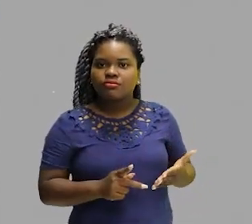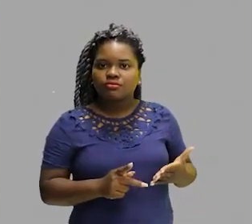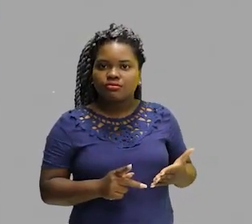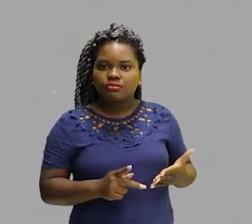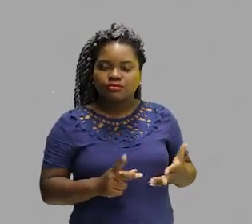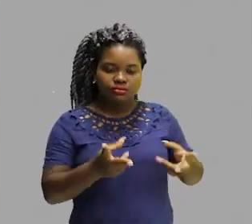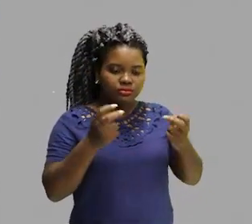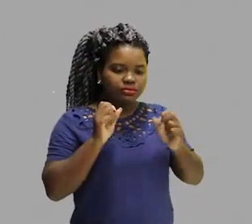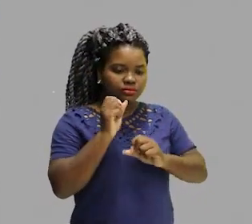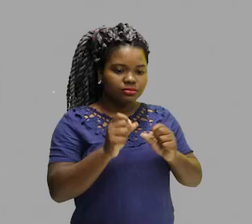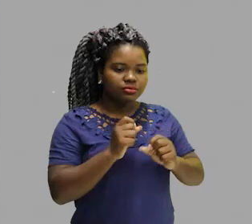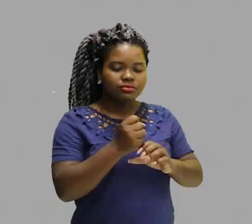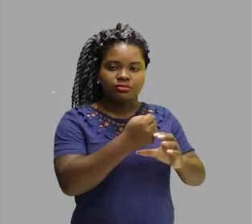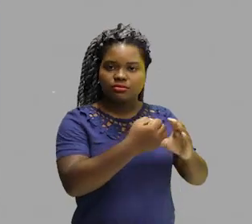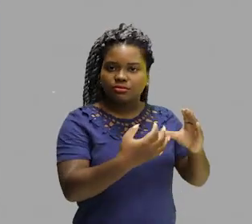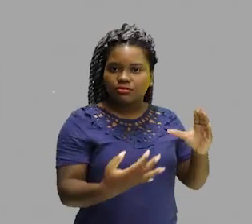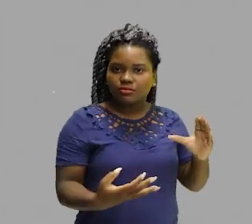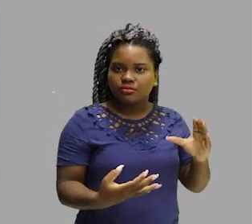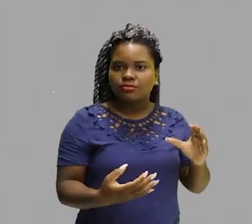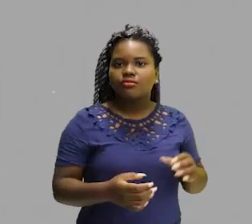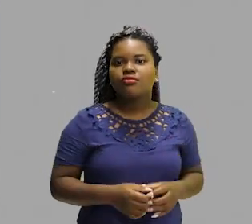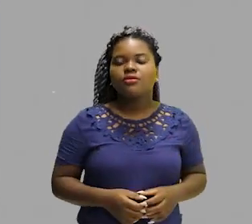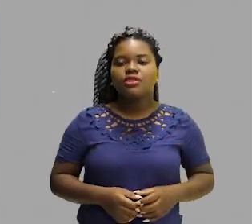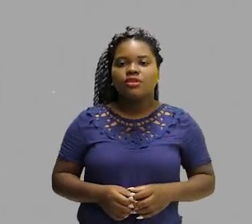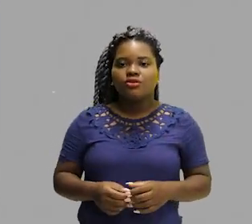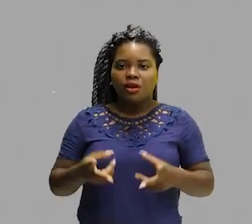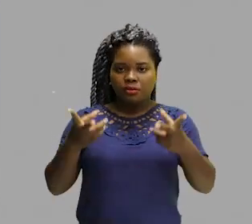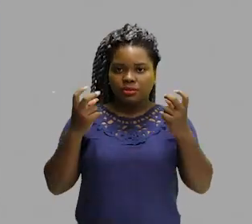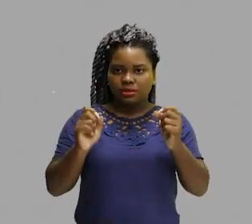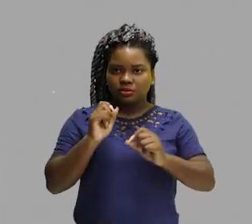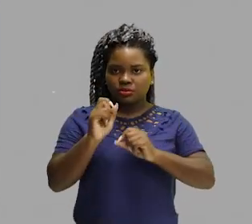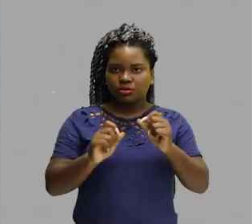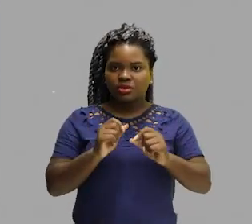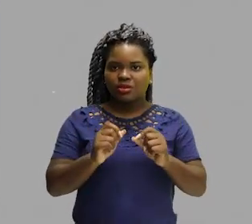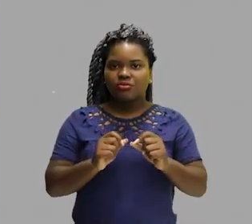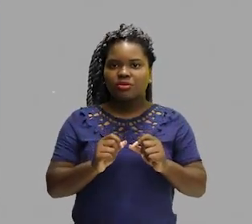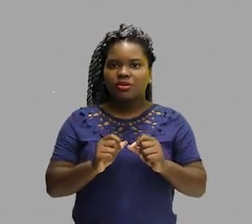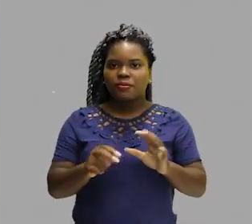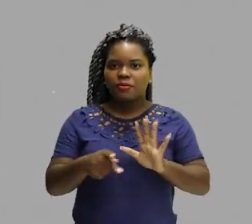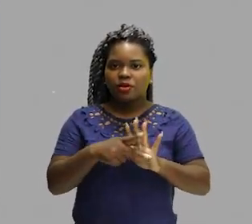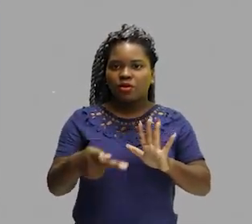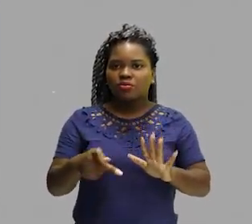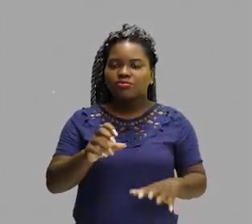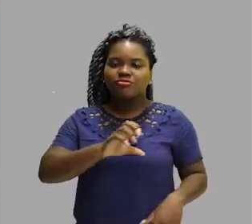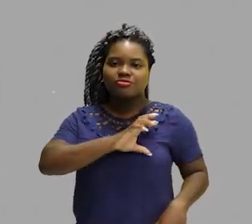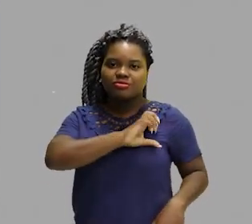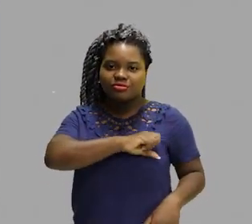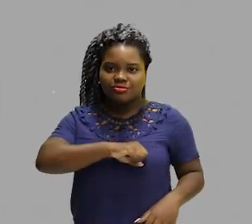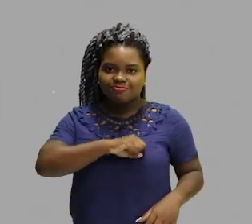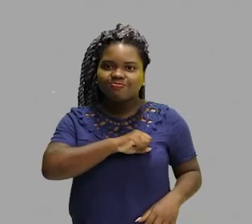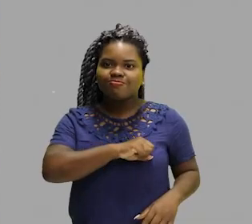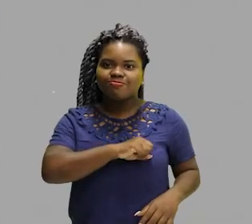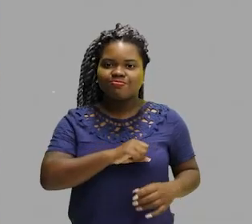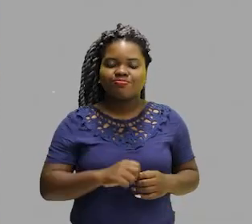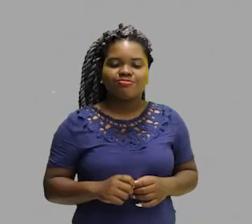características. Então, eu já sei que como é cantiga de amor, como é cantiga de amigo, como são as cantigas satíricas, tá certo?